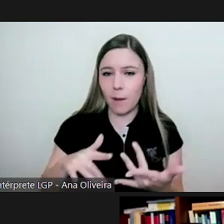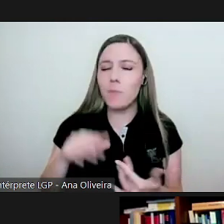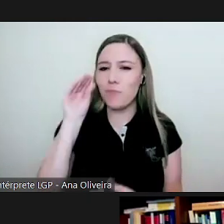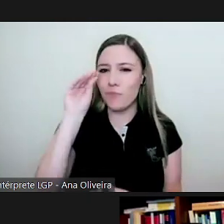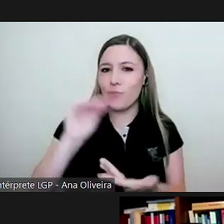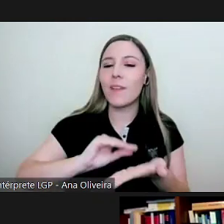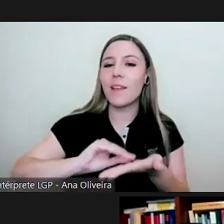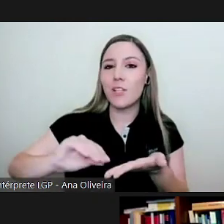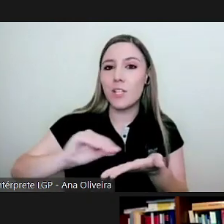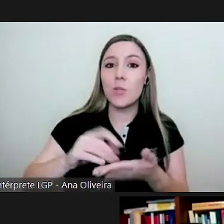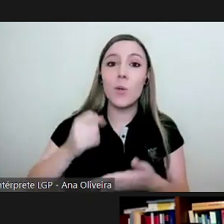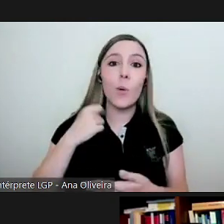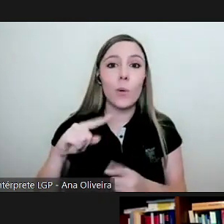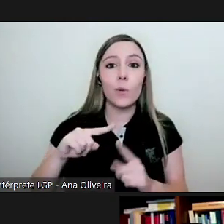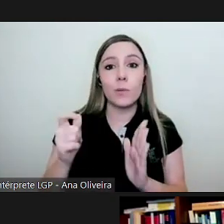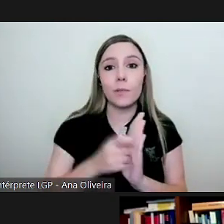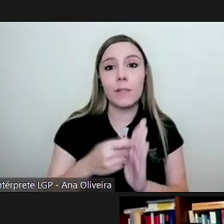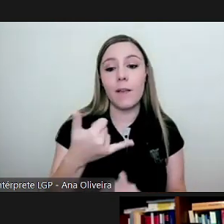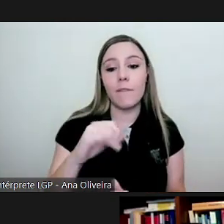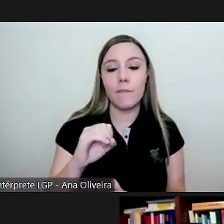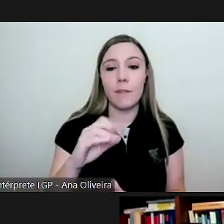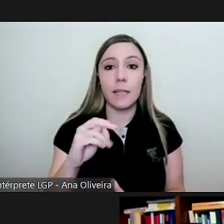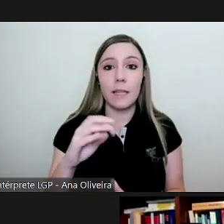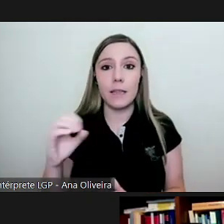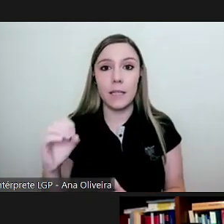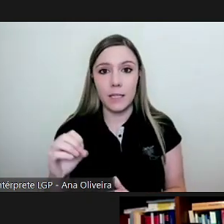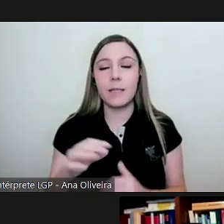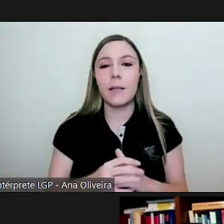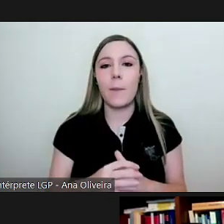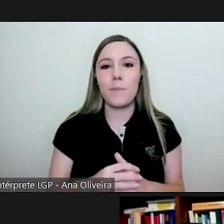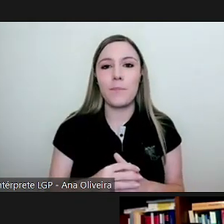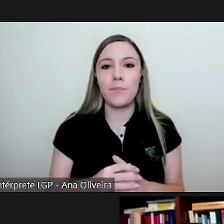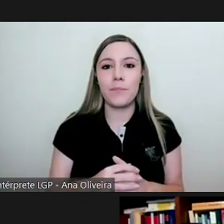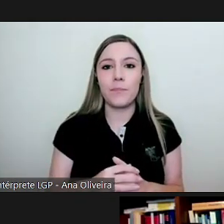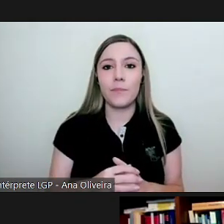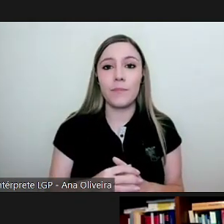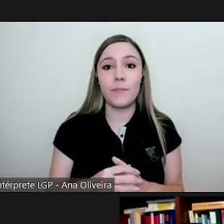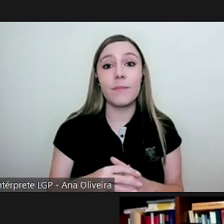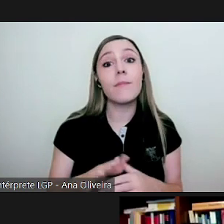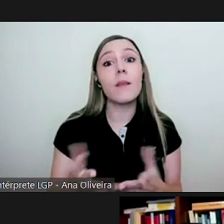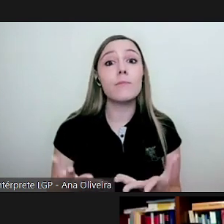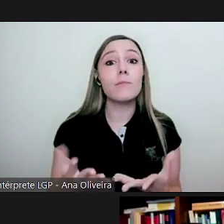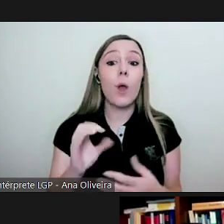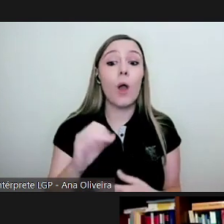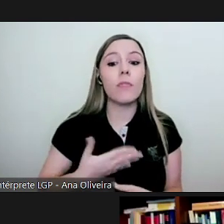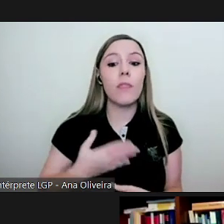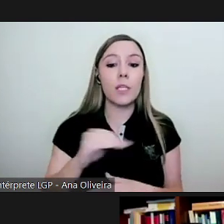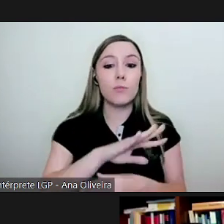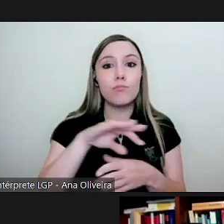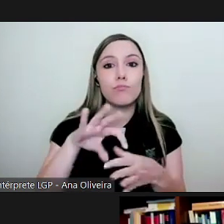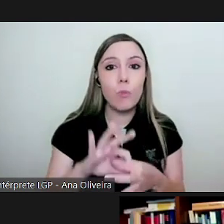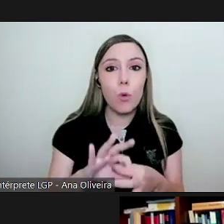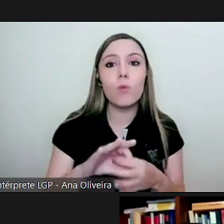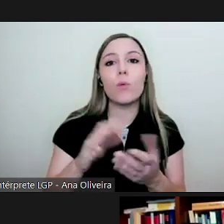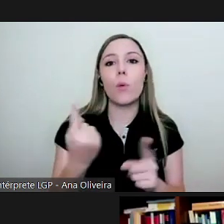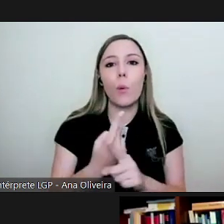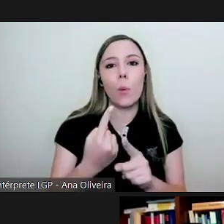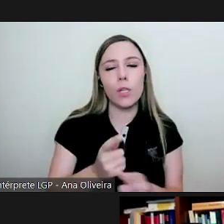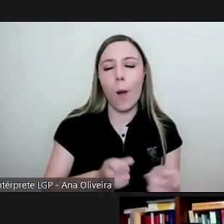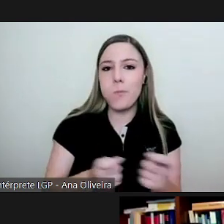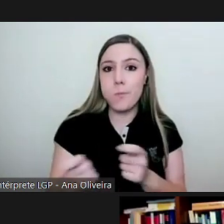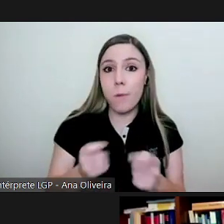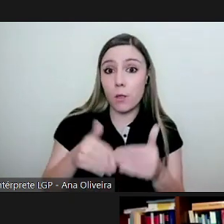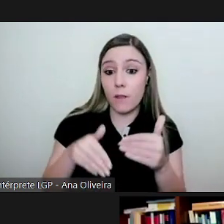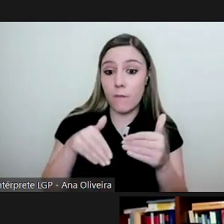no curso Agenda 2030, da Estratégia à Ação, integrar os ODS com os instrumentos de gestão, que